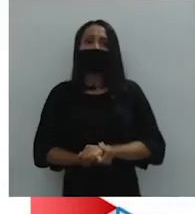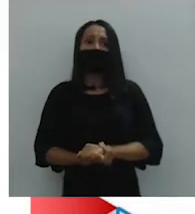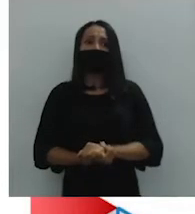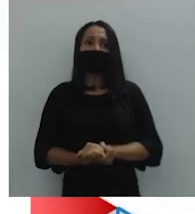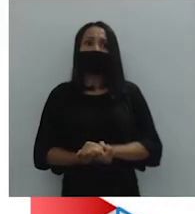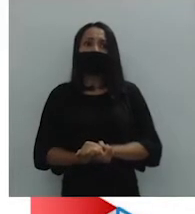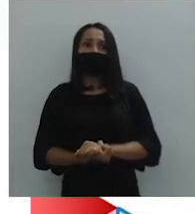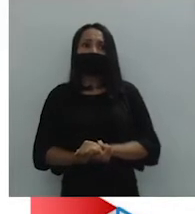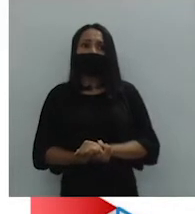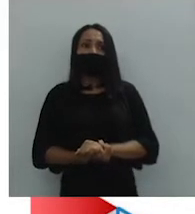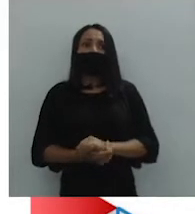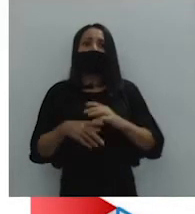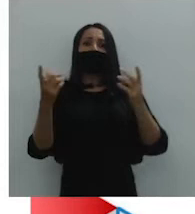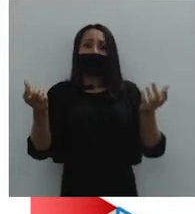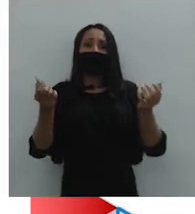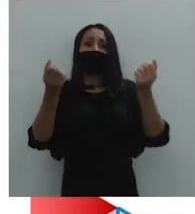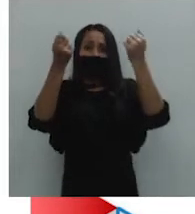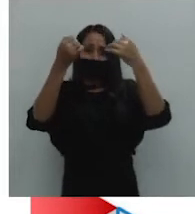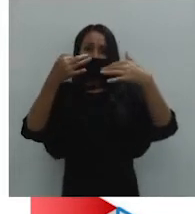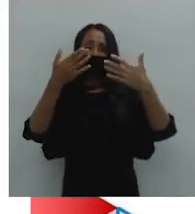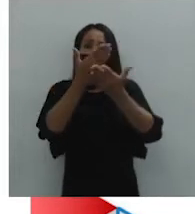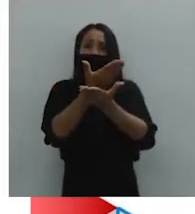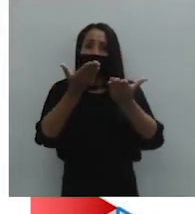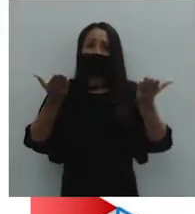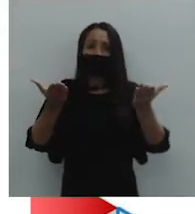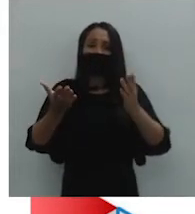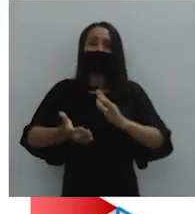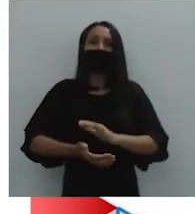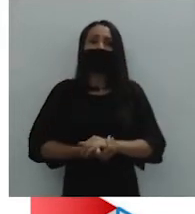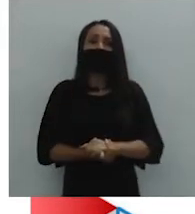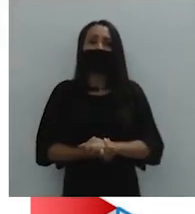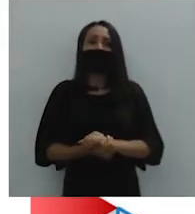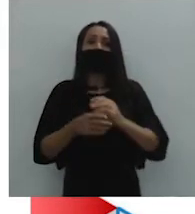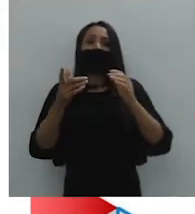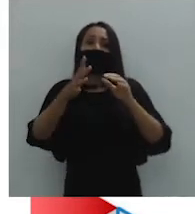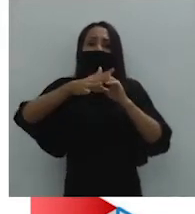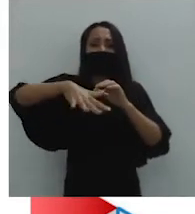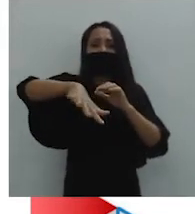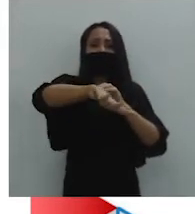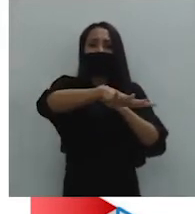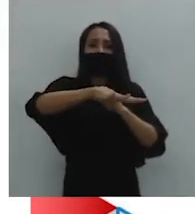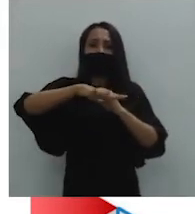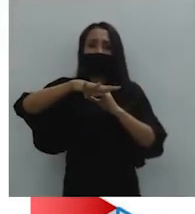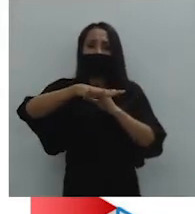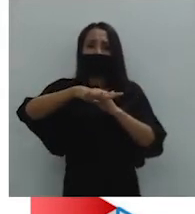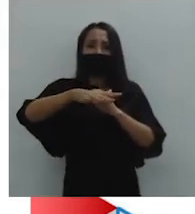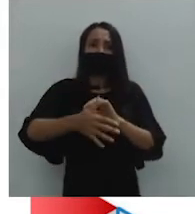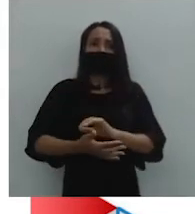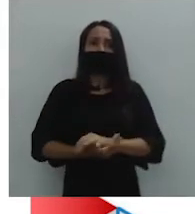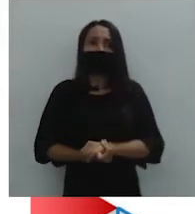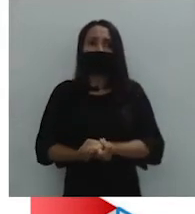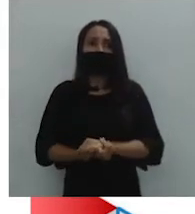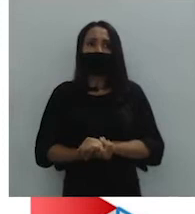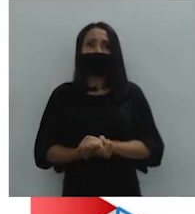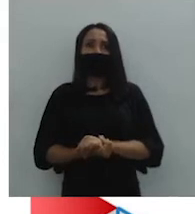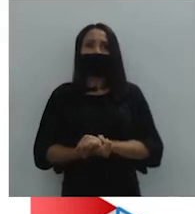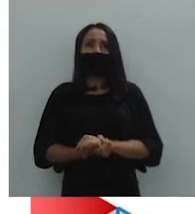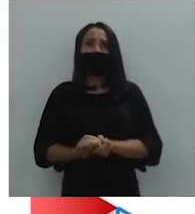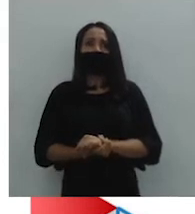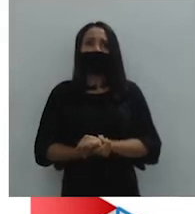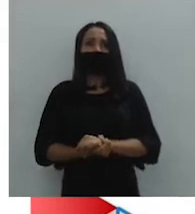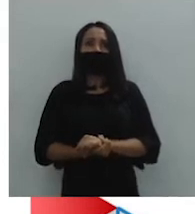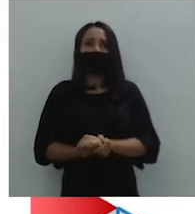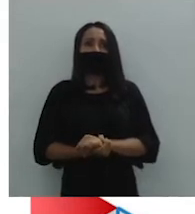que eu quero abordar com vocês agora é a respeito do espaço geográfico, certo?